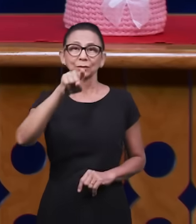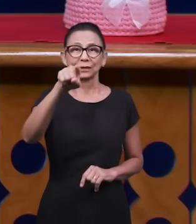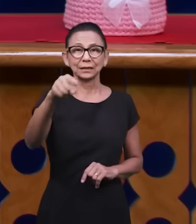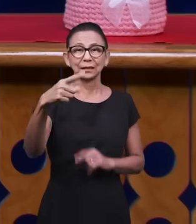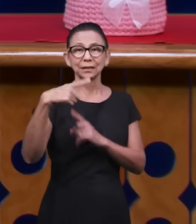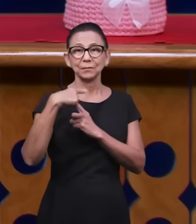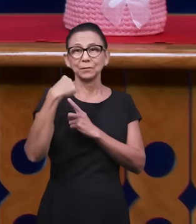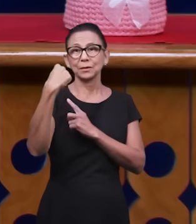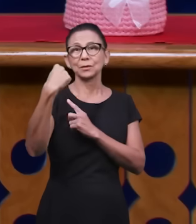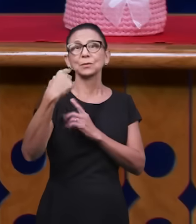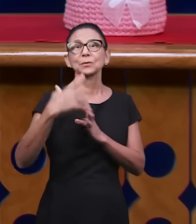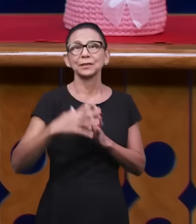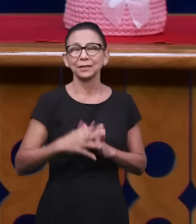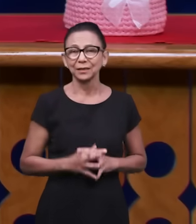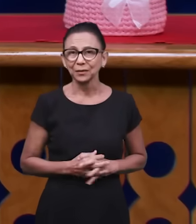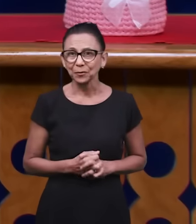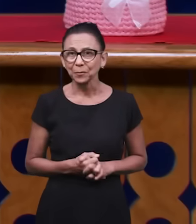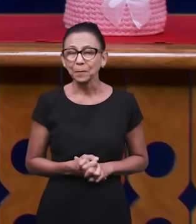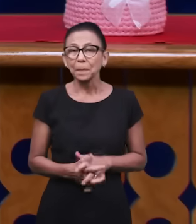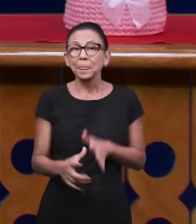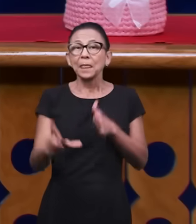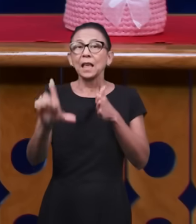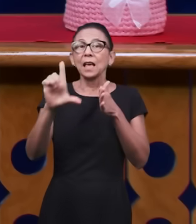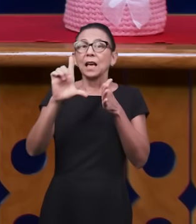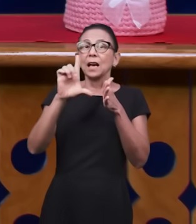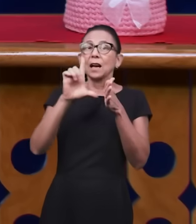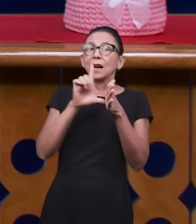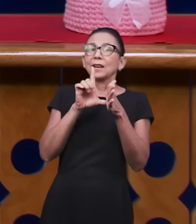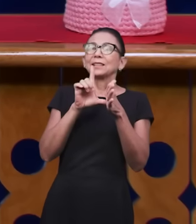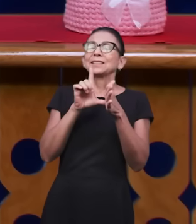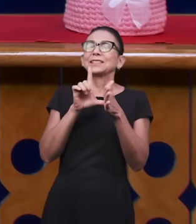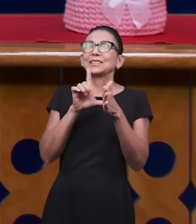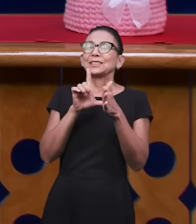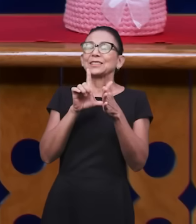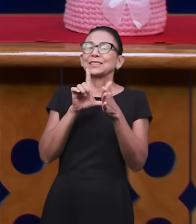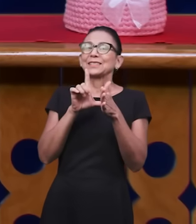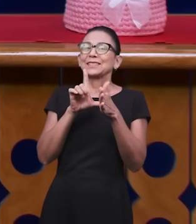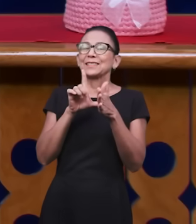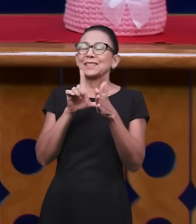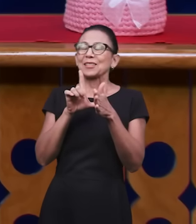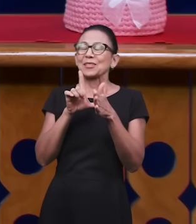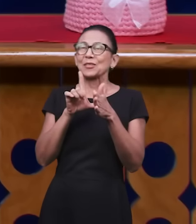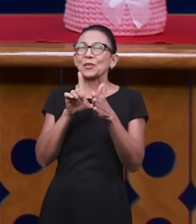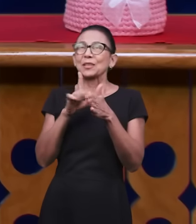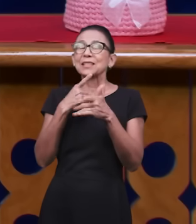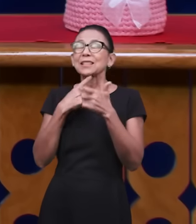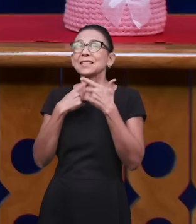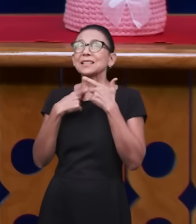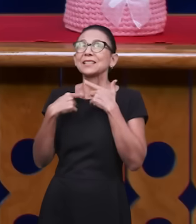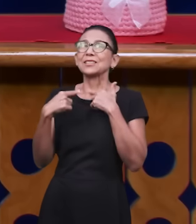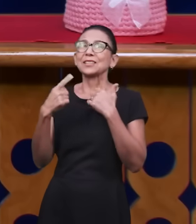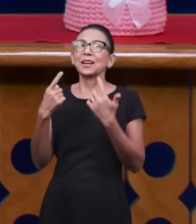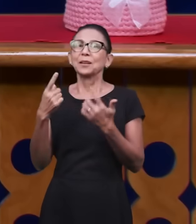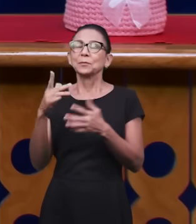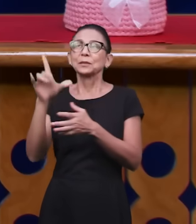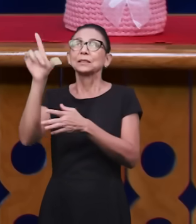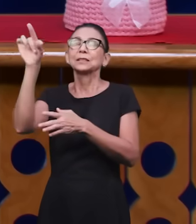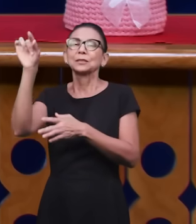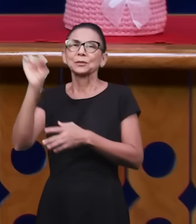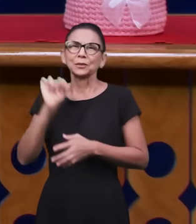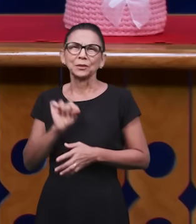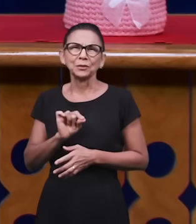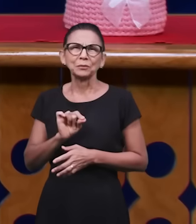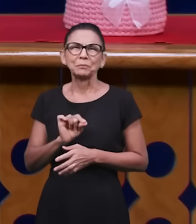qualquer passo em direção ao Senhor, já havia um propósito extraordinário, maravilhoso, na eternidade de